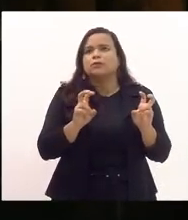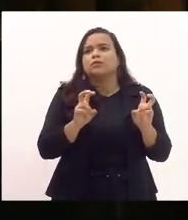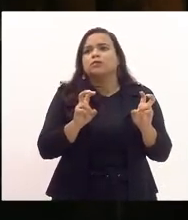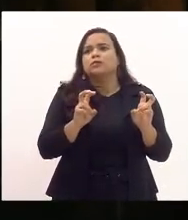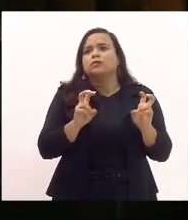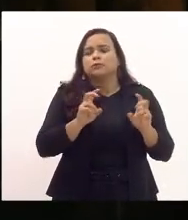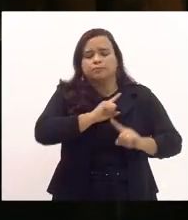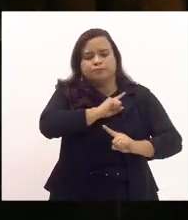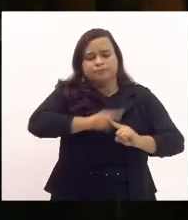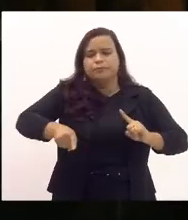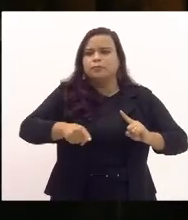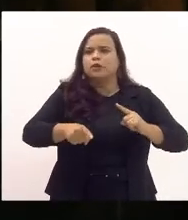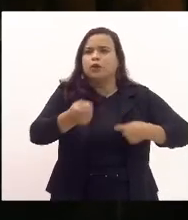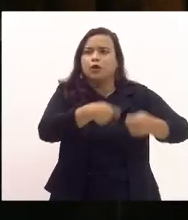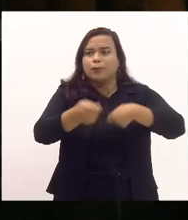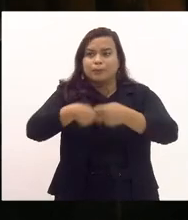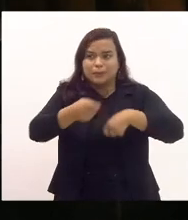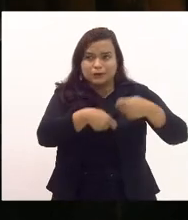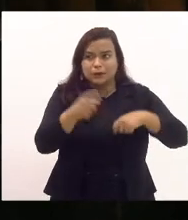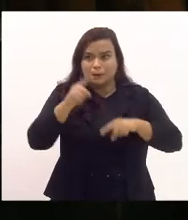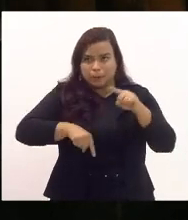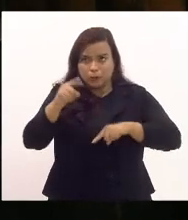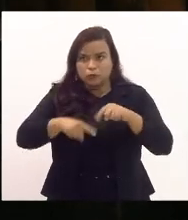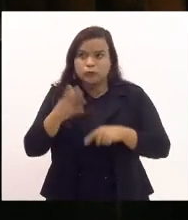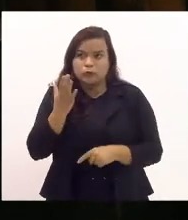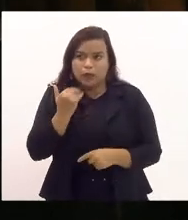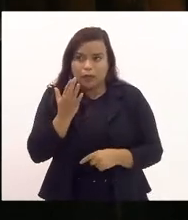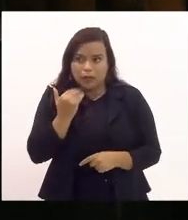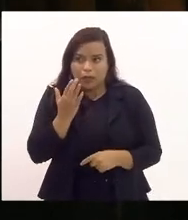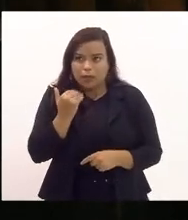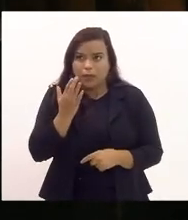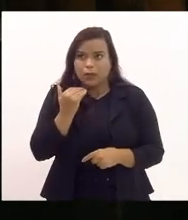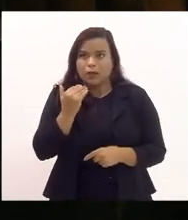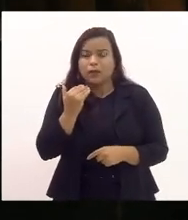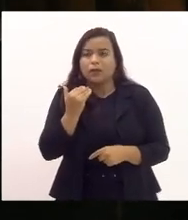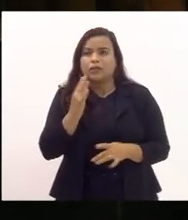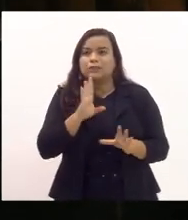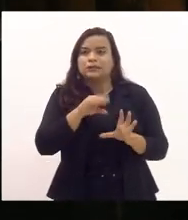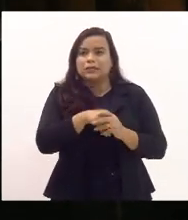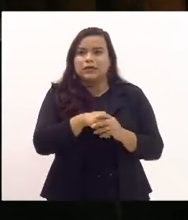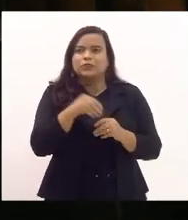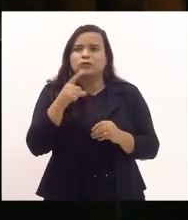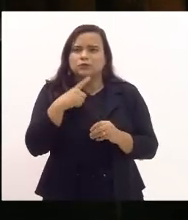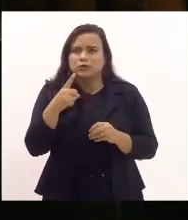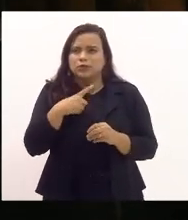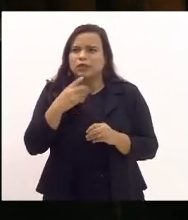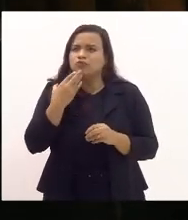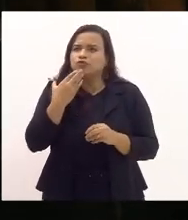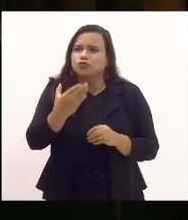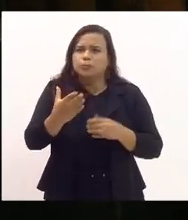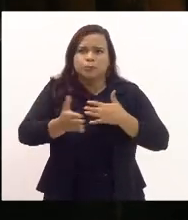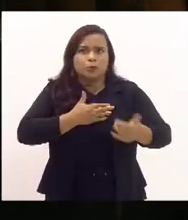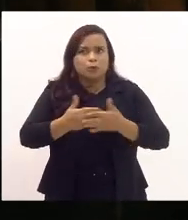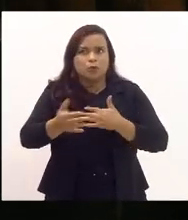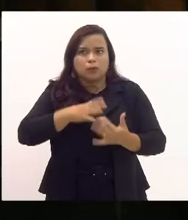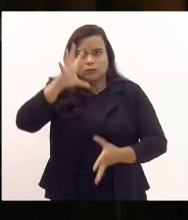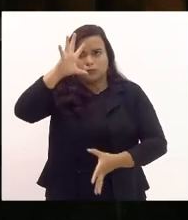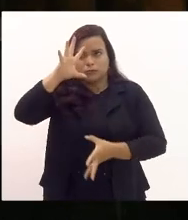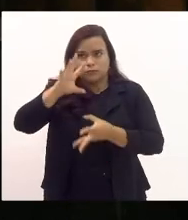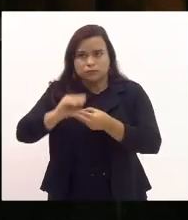de produtos dos gêneros alimentício que contenham qualquer tipo de conotação